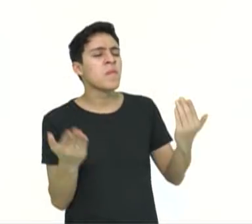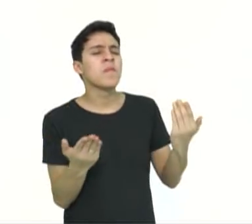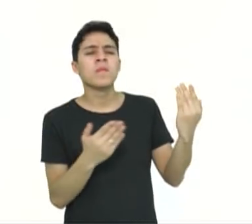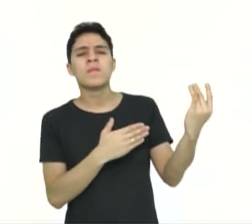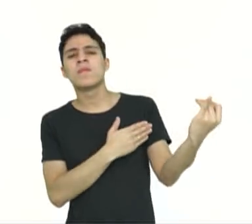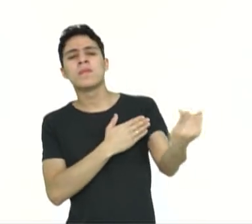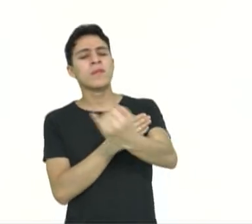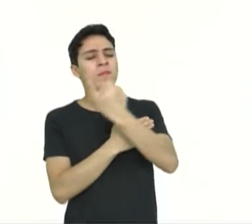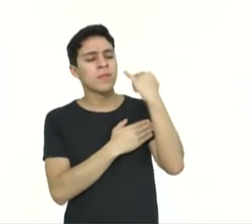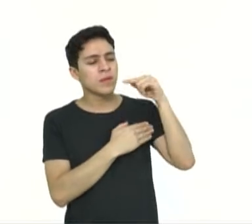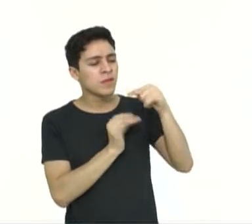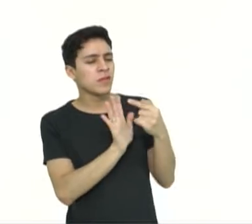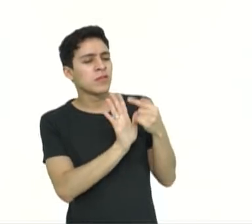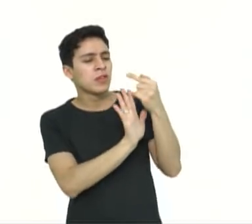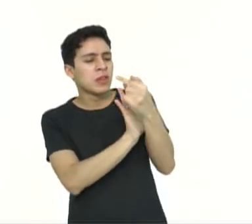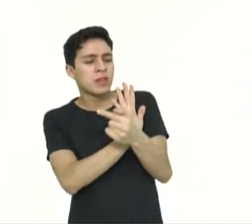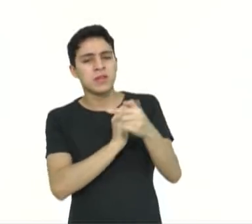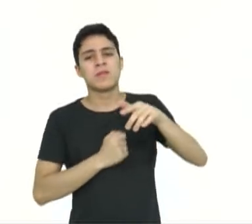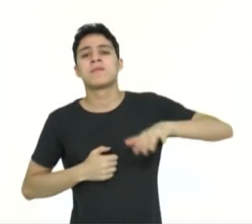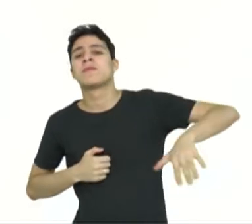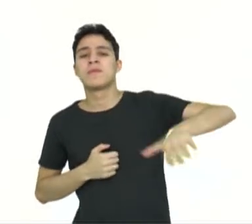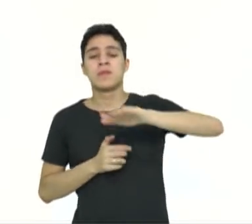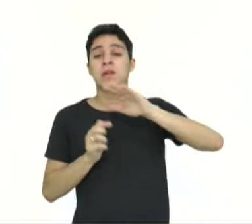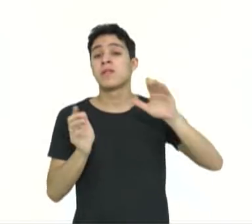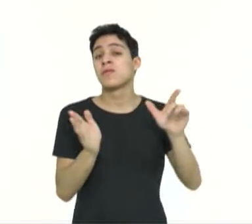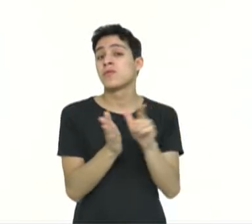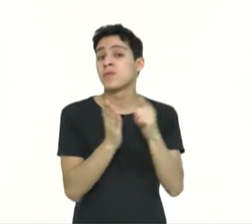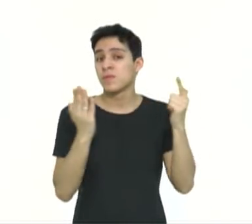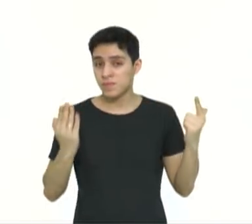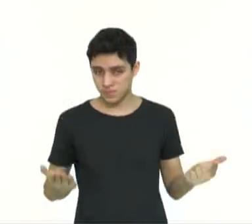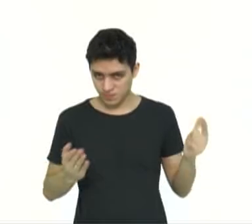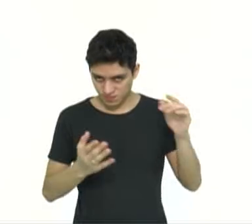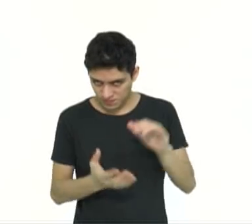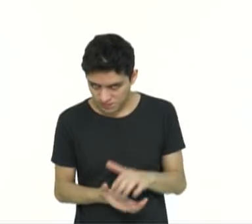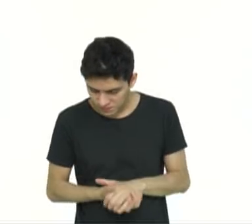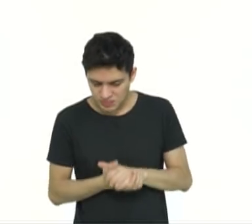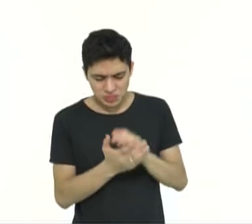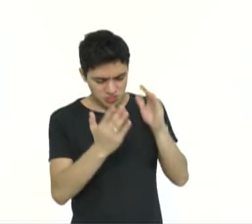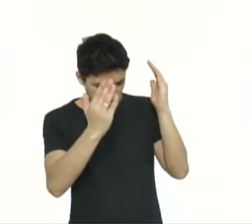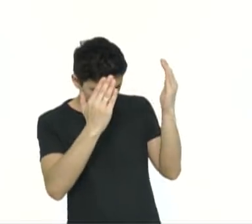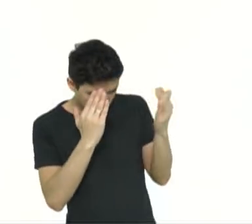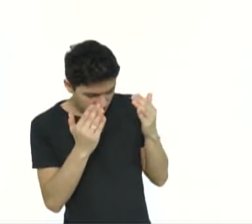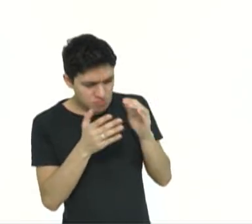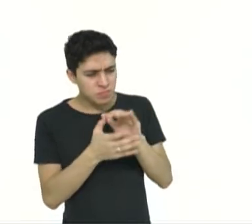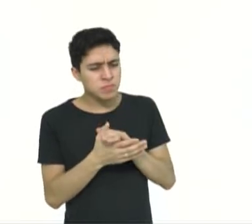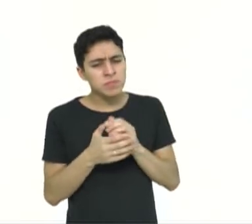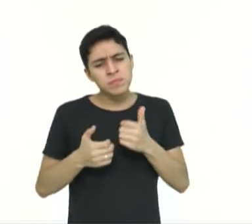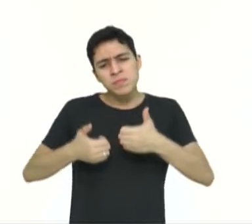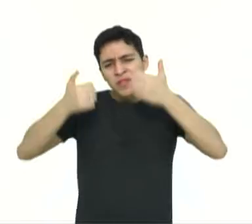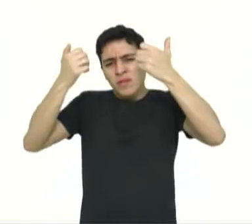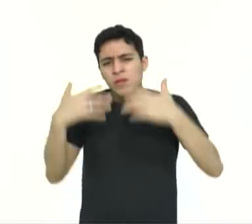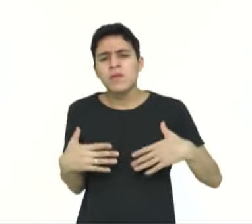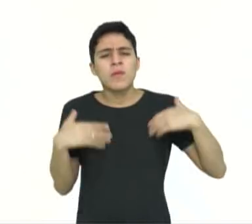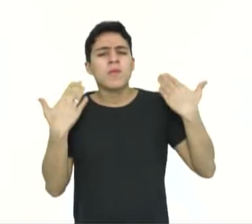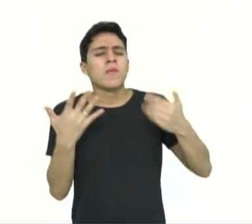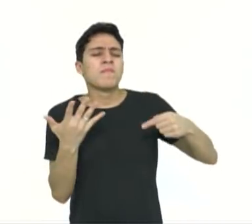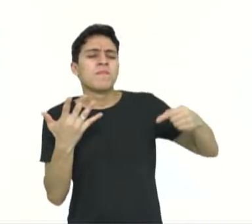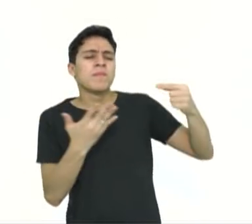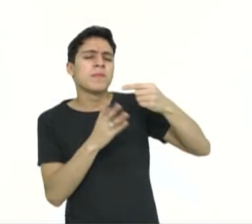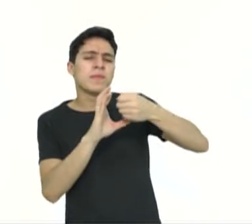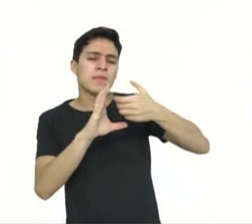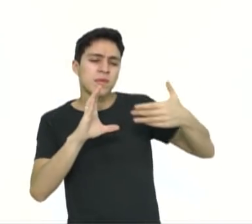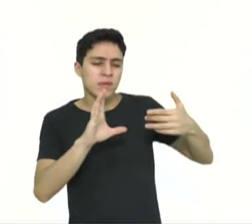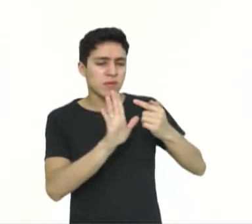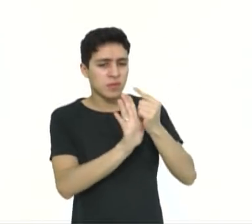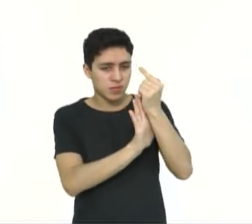desse tipo de gênero no campo jornalístico. Analisar e pontuar algumas características do